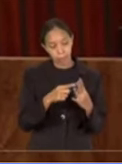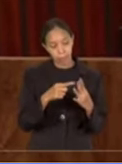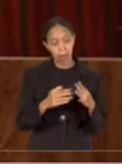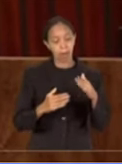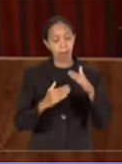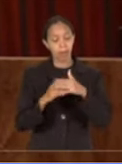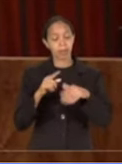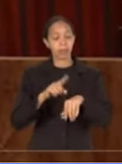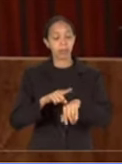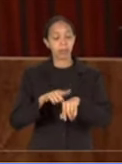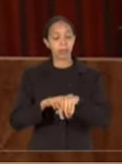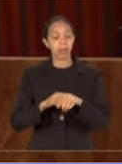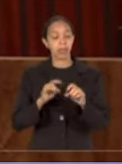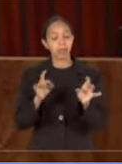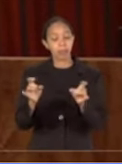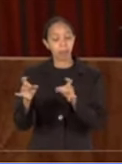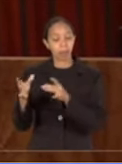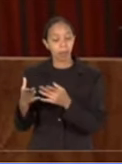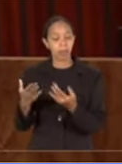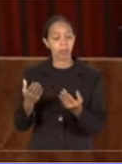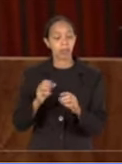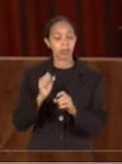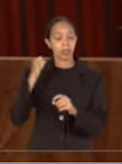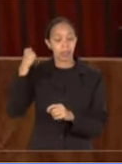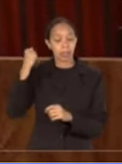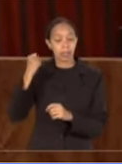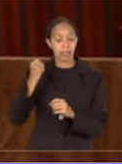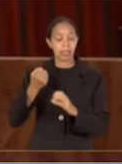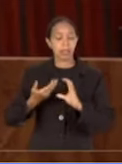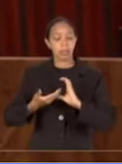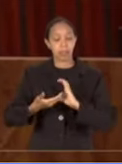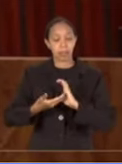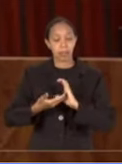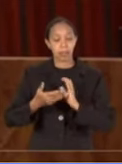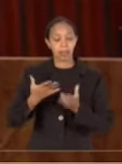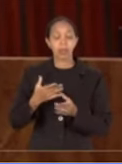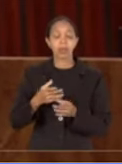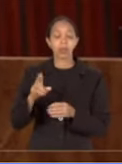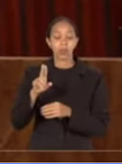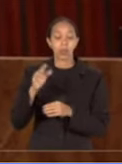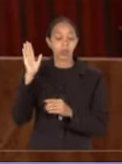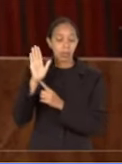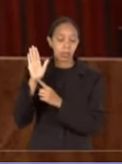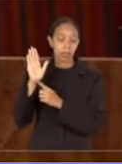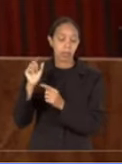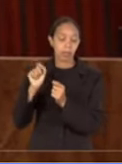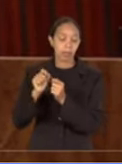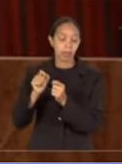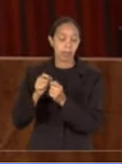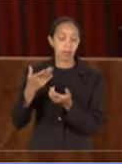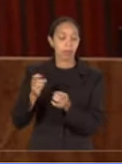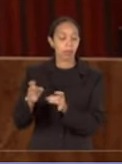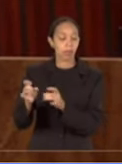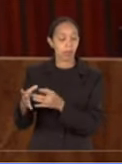usado na campanha ao Senado Federal, os investigados utilizaram, por meio de pagamento feito pela União Brasil, montante de